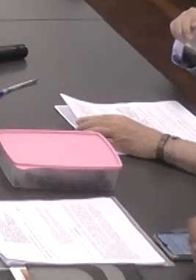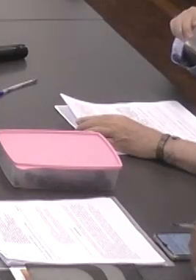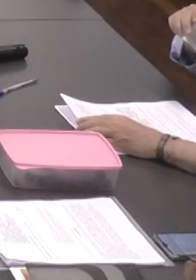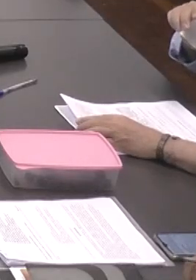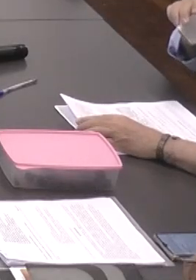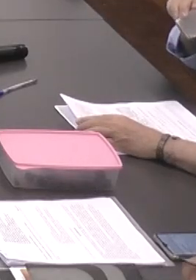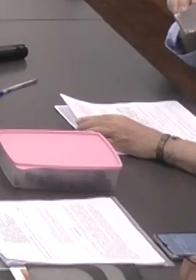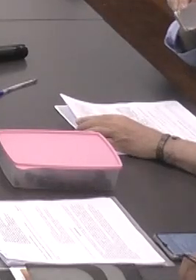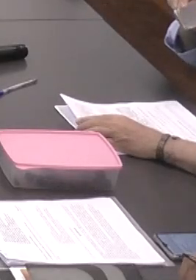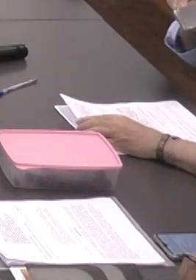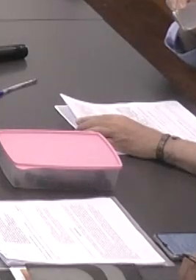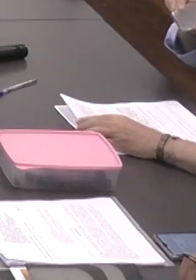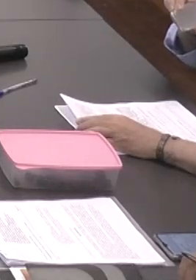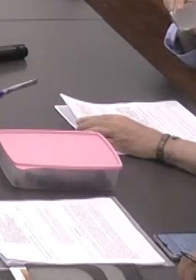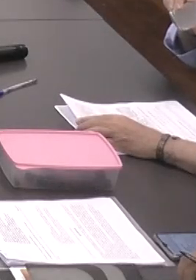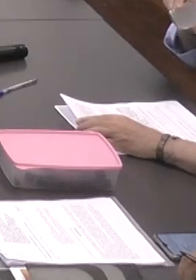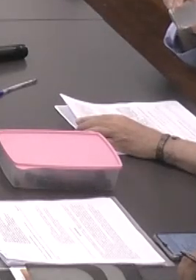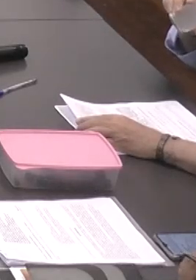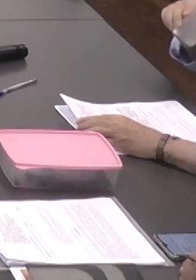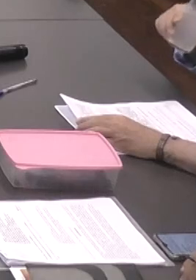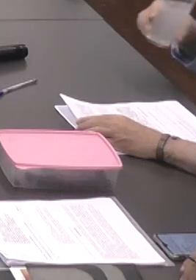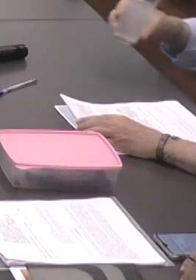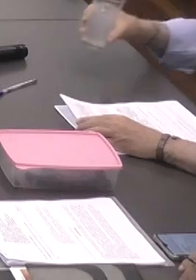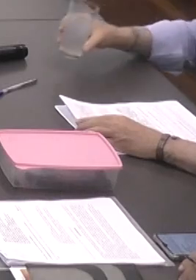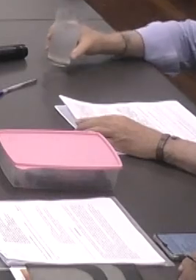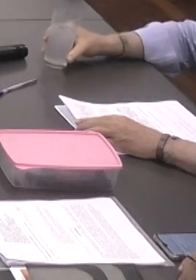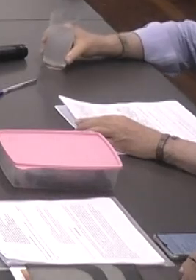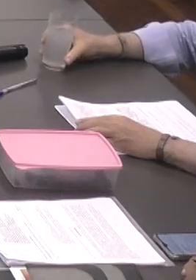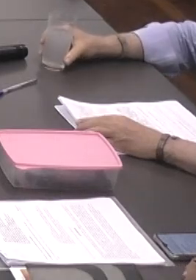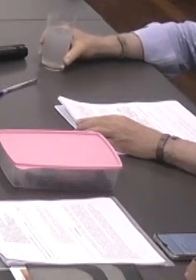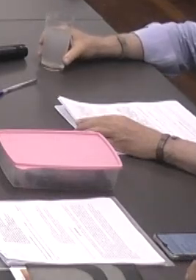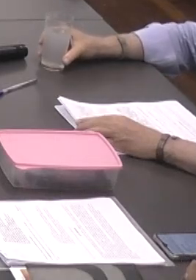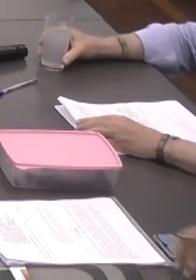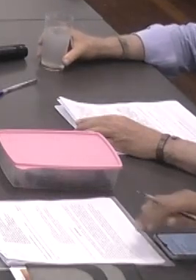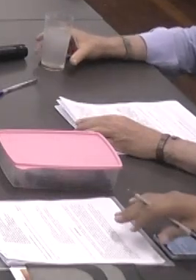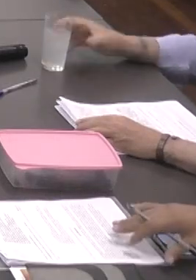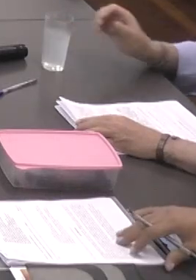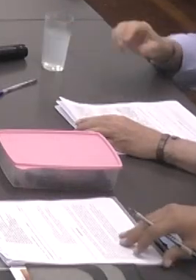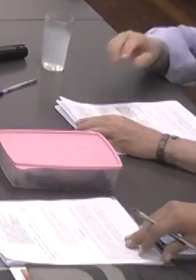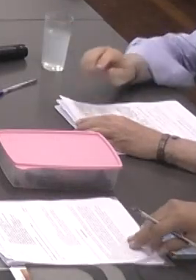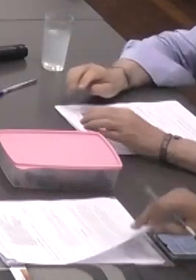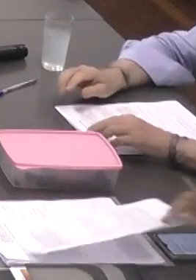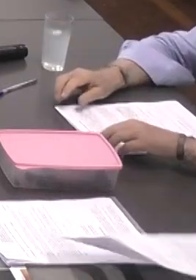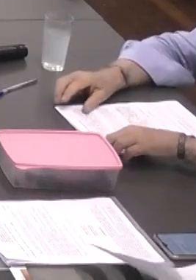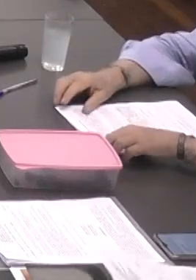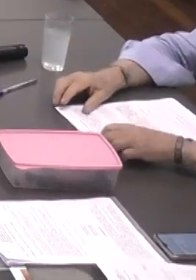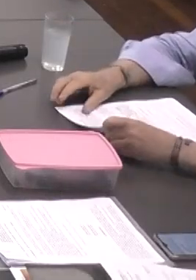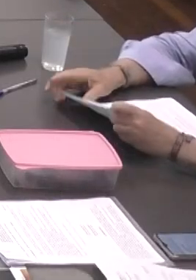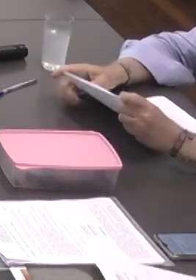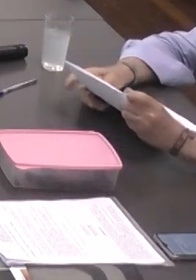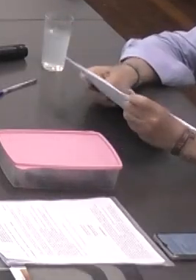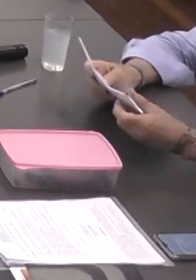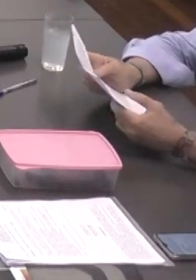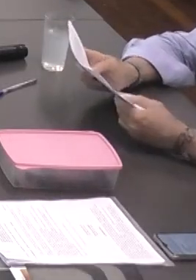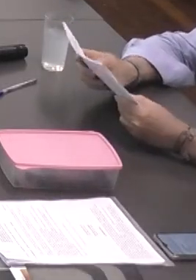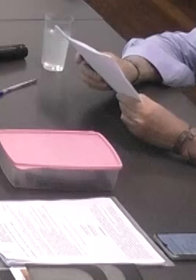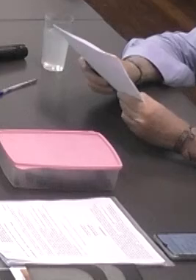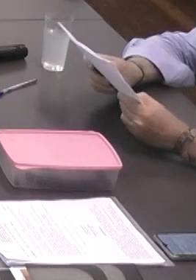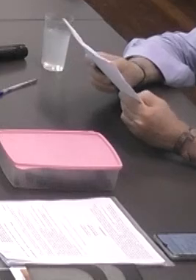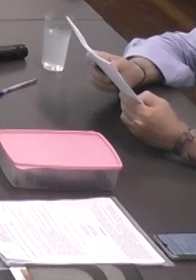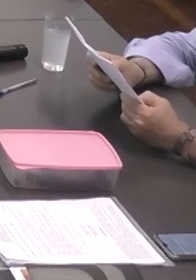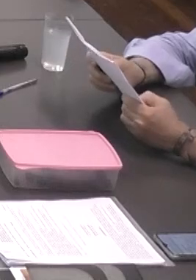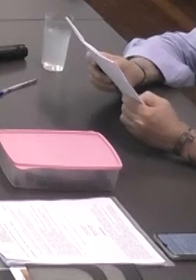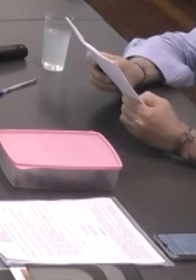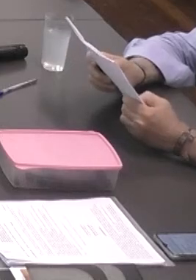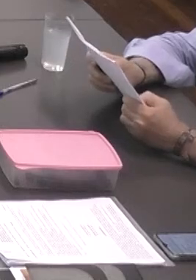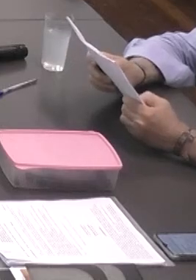Aprovado. Vamos, então, às questões de ordem, são as emendas de plenário. O item 1 da nossa pauta, emendas de plenário